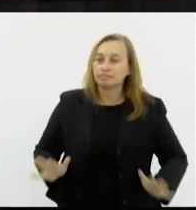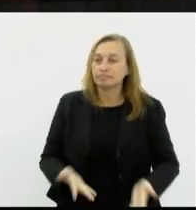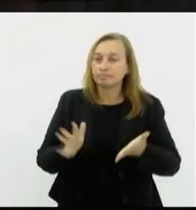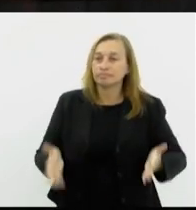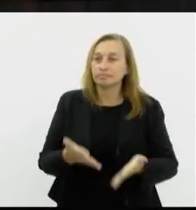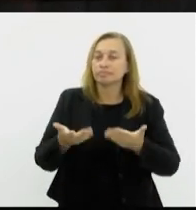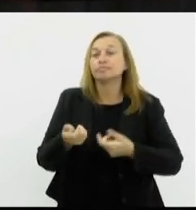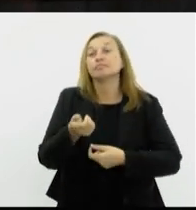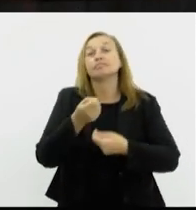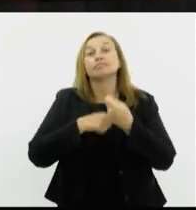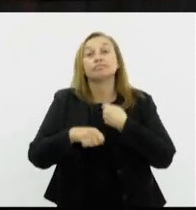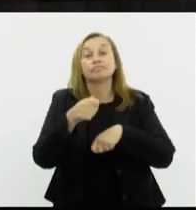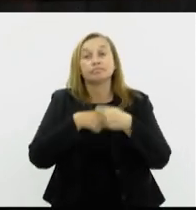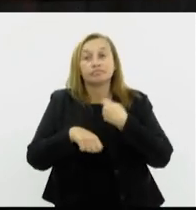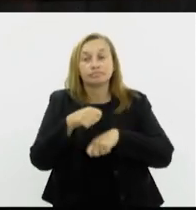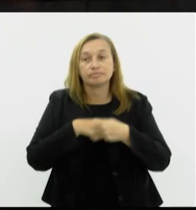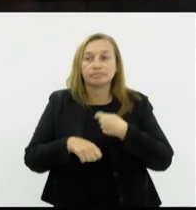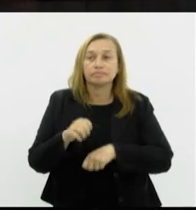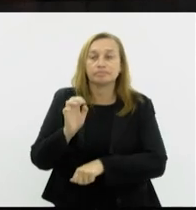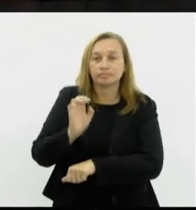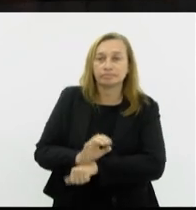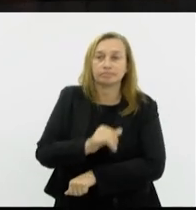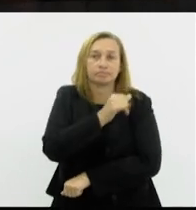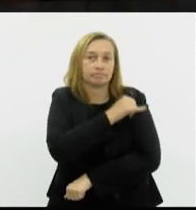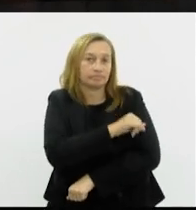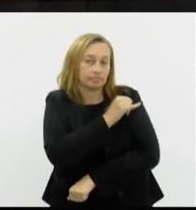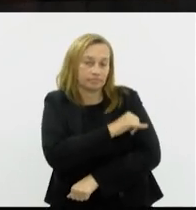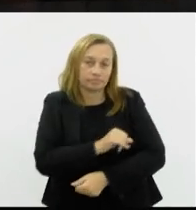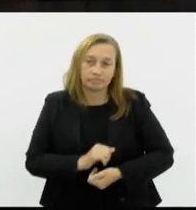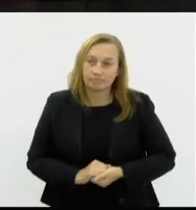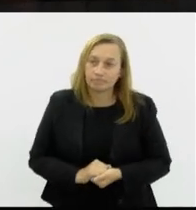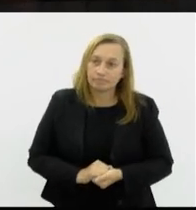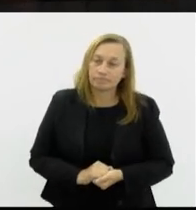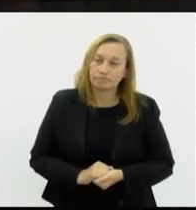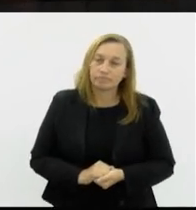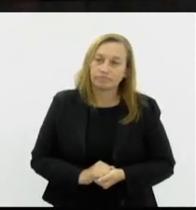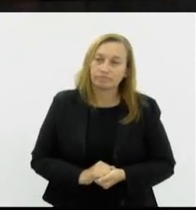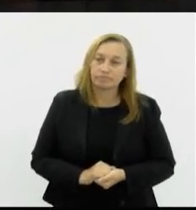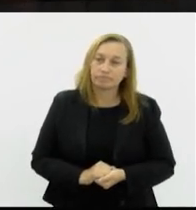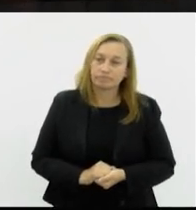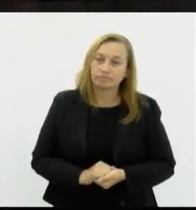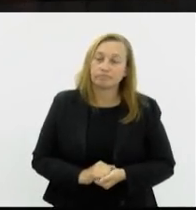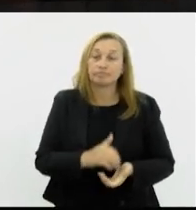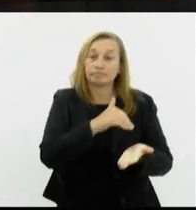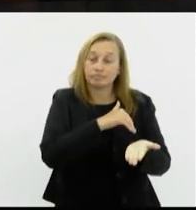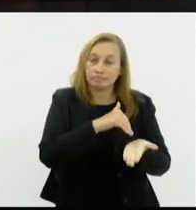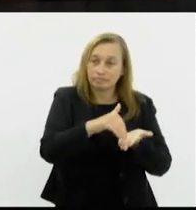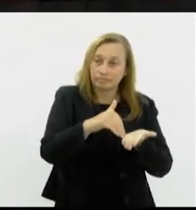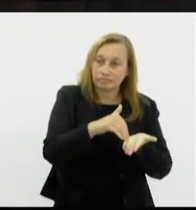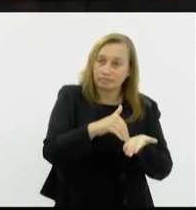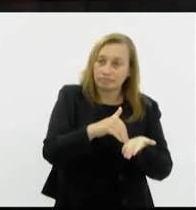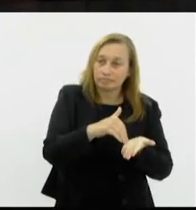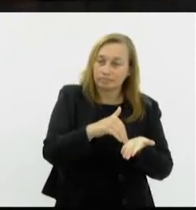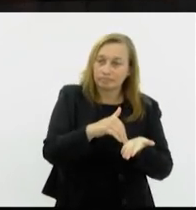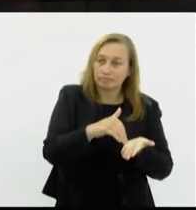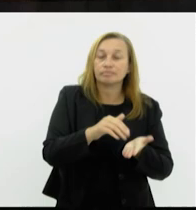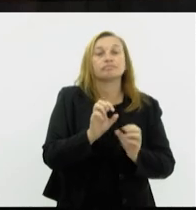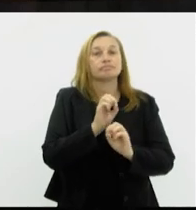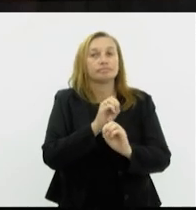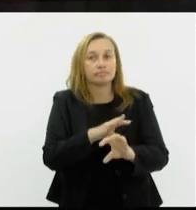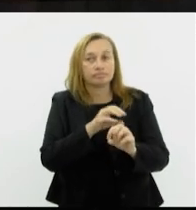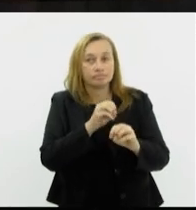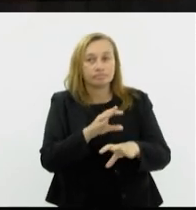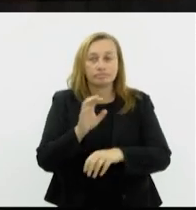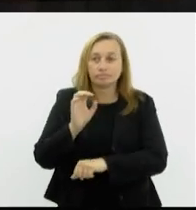economia do nosso Estado do Rio de Janeiro. O a Secretaria, não é, de Educação